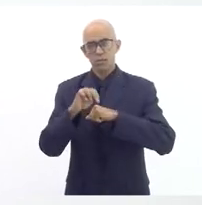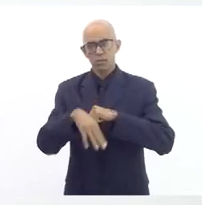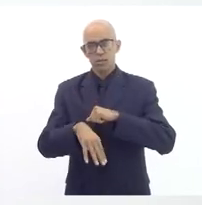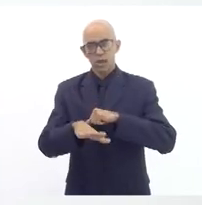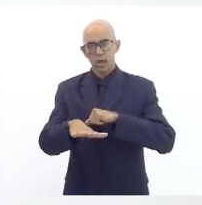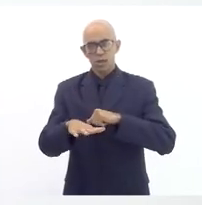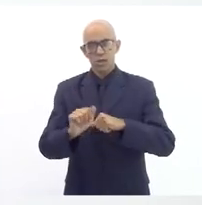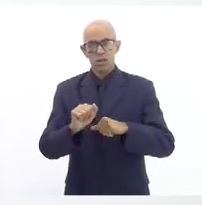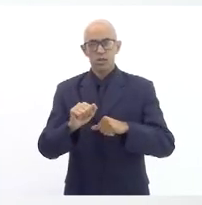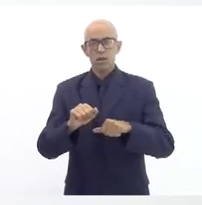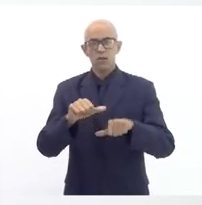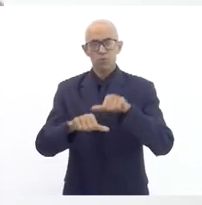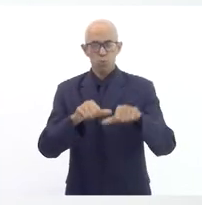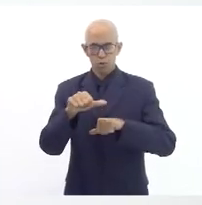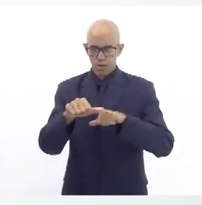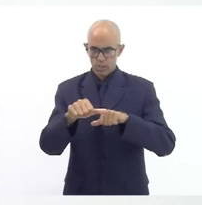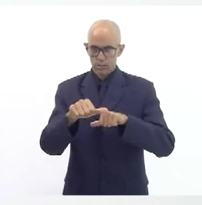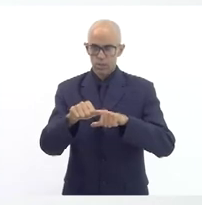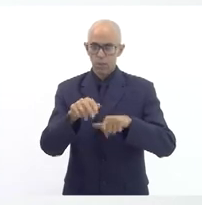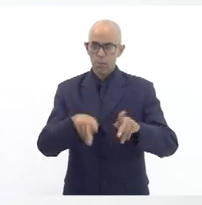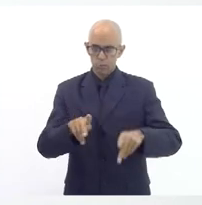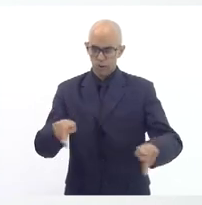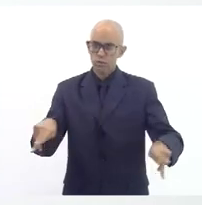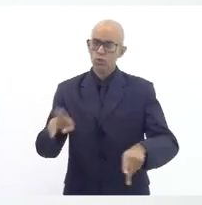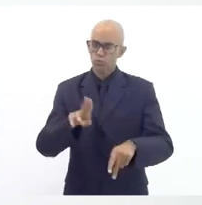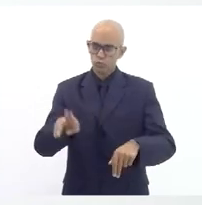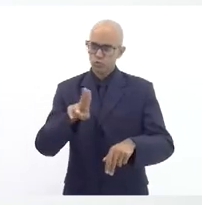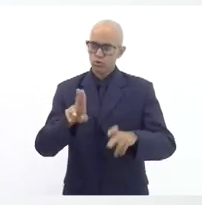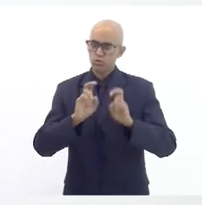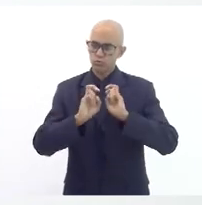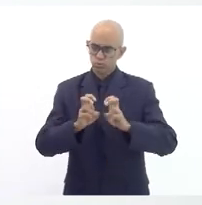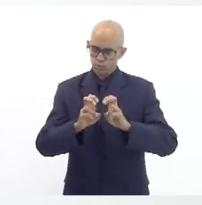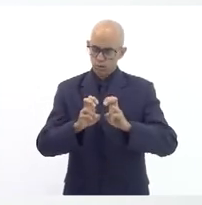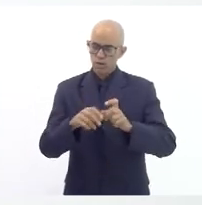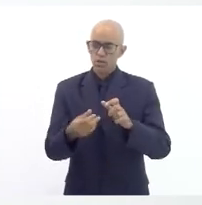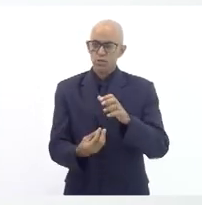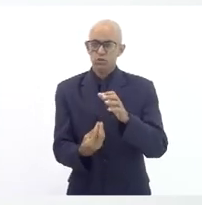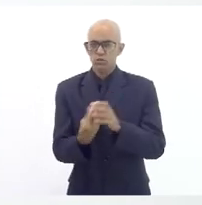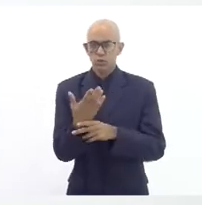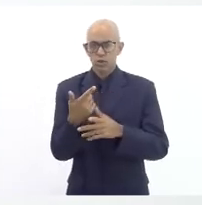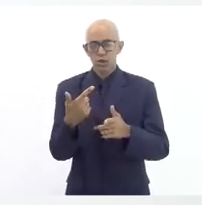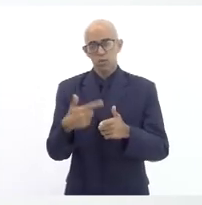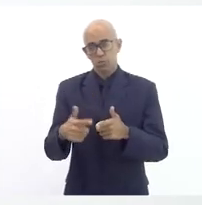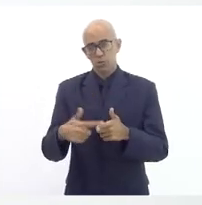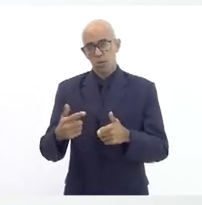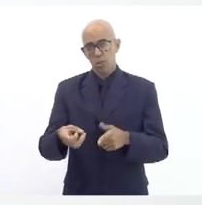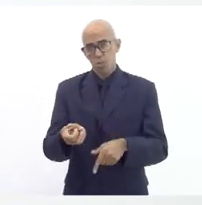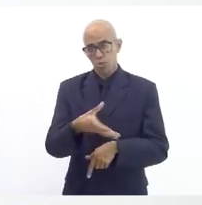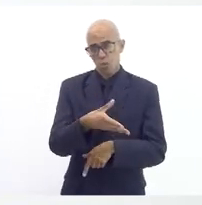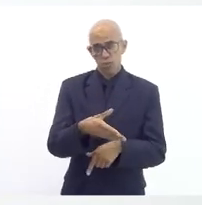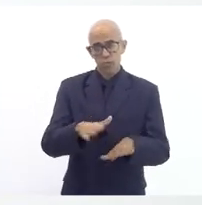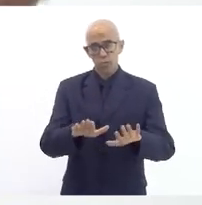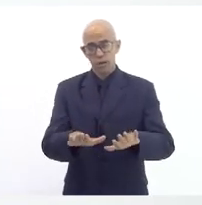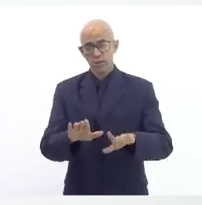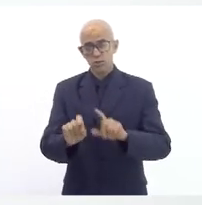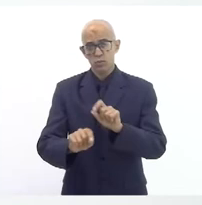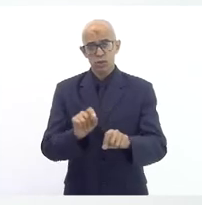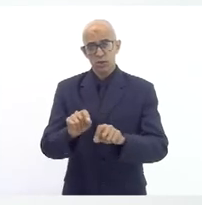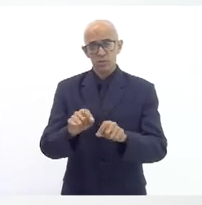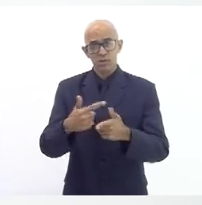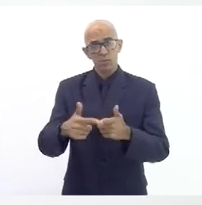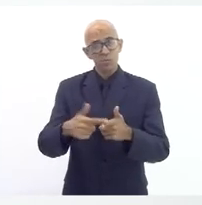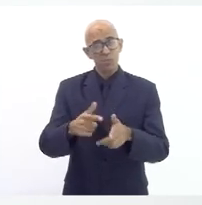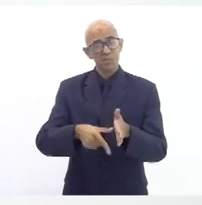contingente que utiliza o serviço, e claro que isso traz um desequilíbrio ao sistema, mas são problemas que antecedem